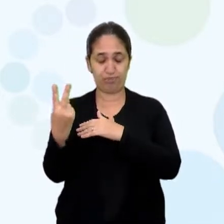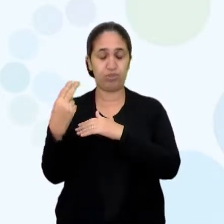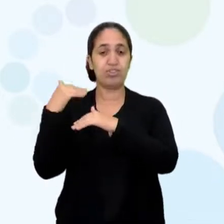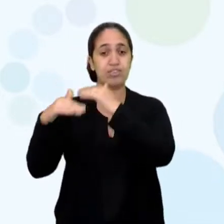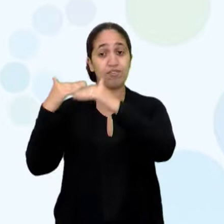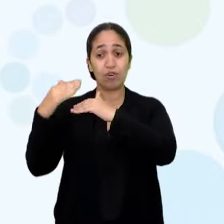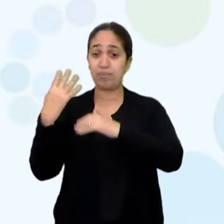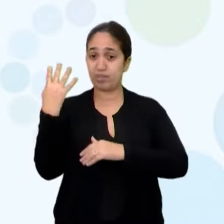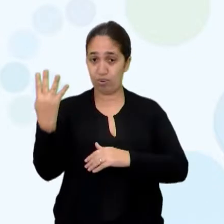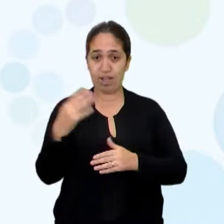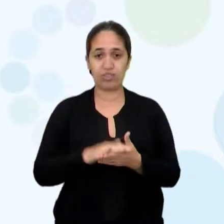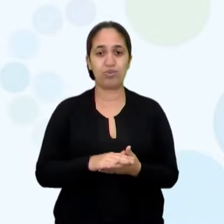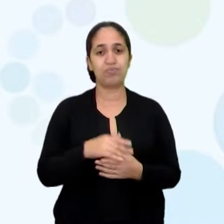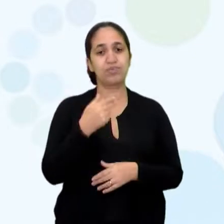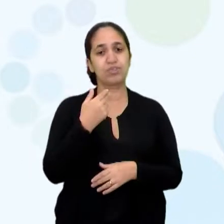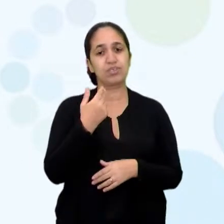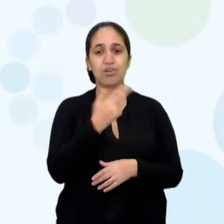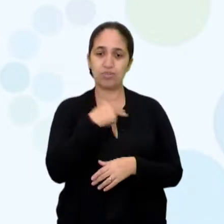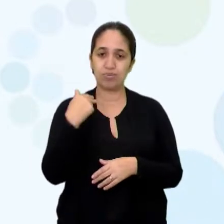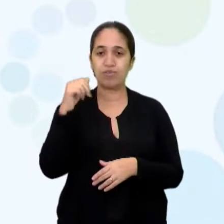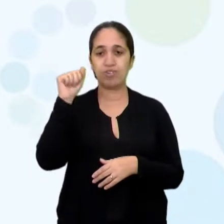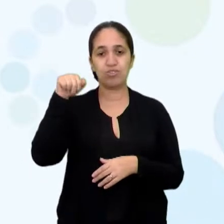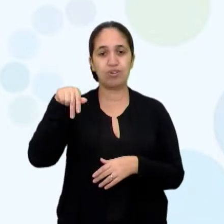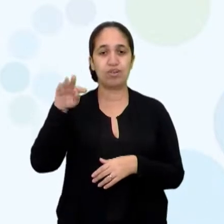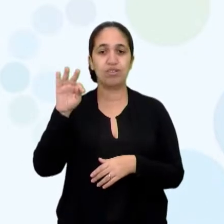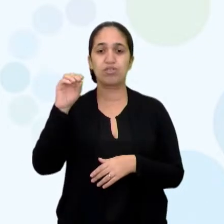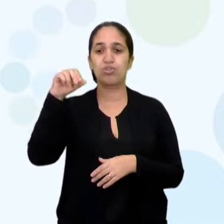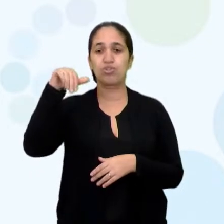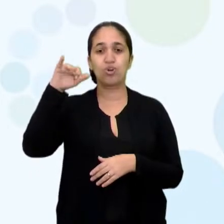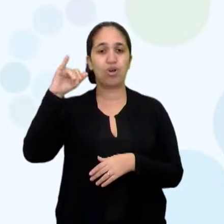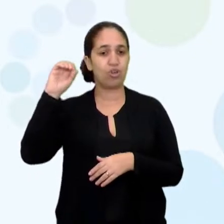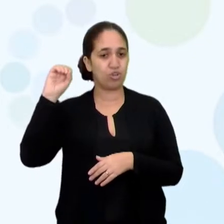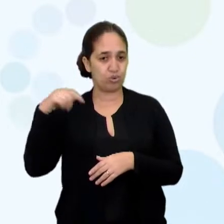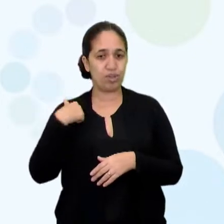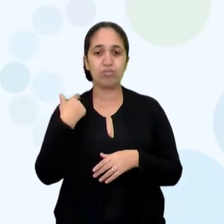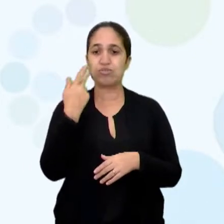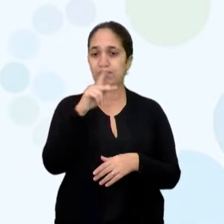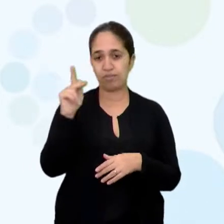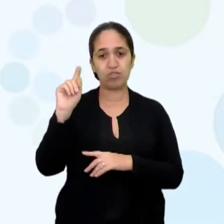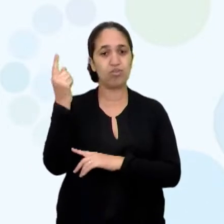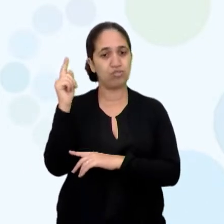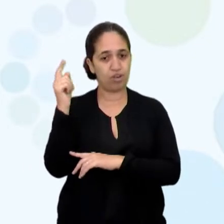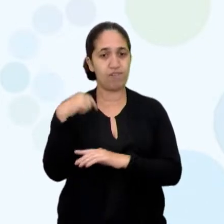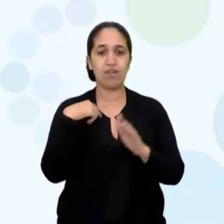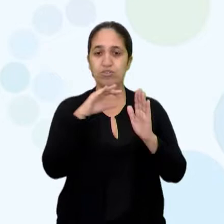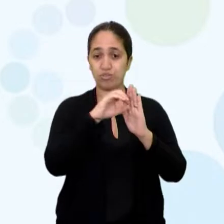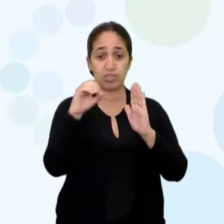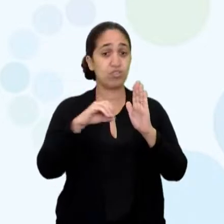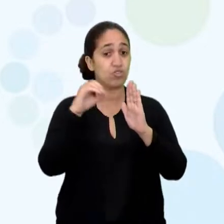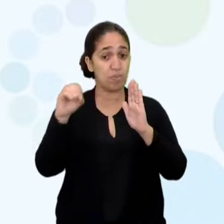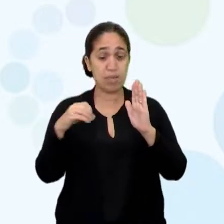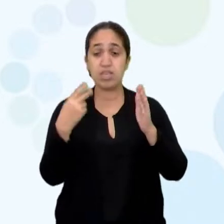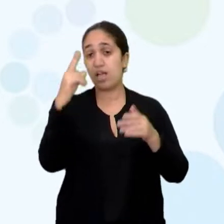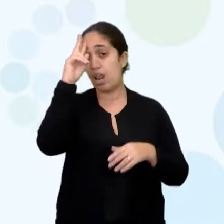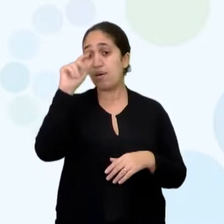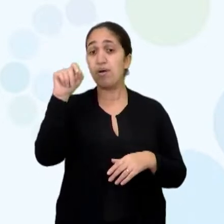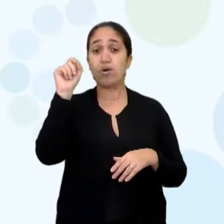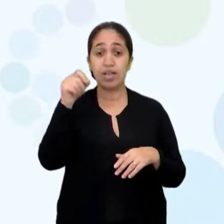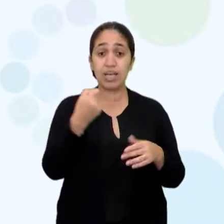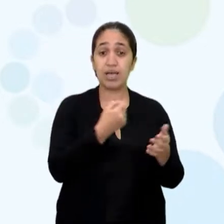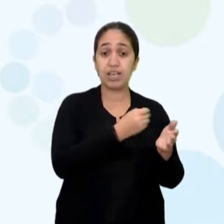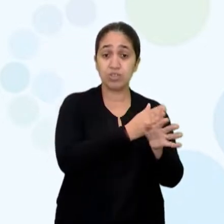é Antônio Russo Júnior, sou professor de Geografia do Centro de Mídias. Lembrando que esse componente faz parte aí